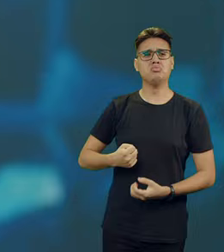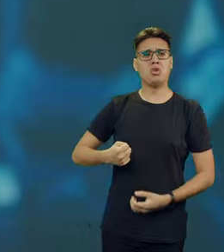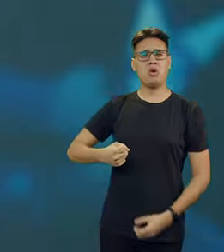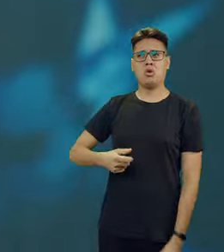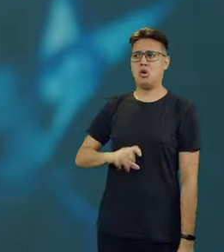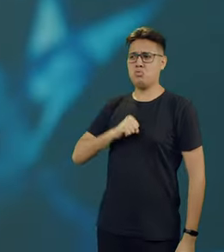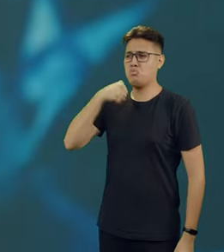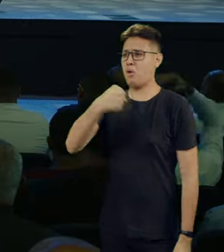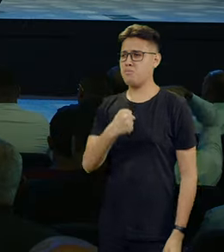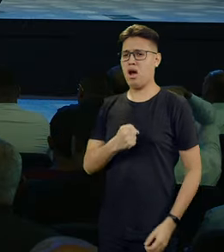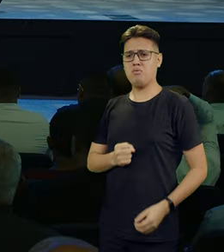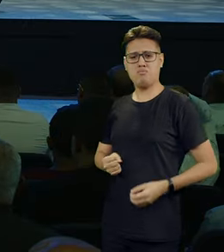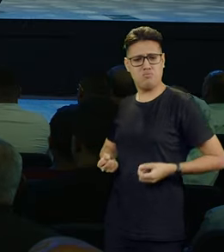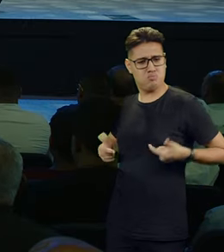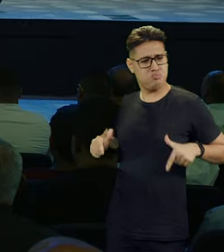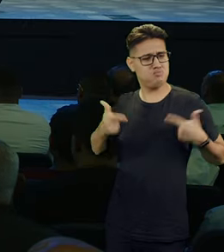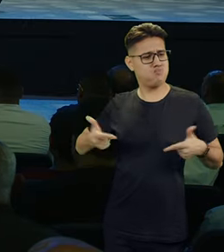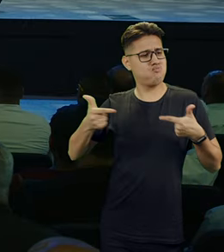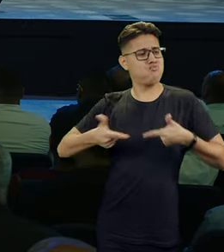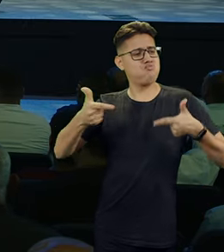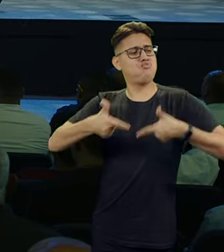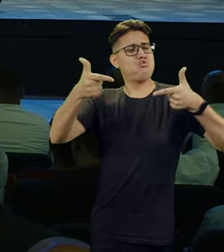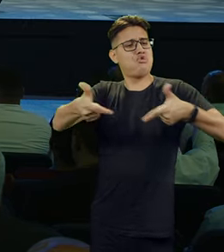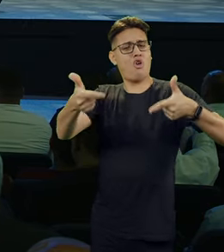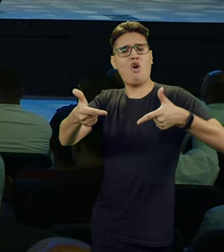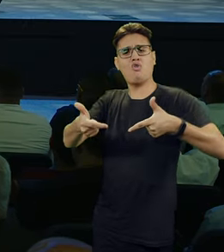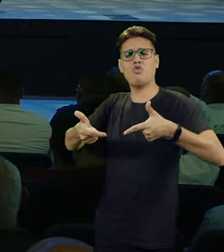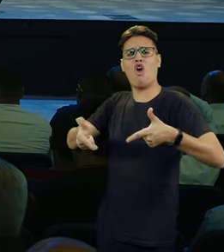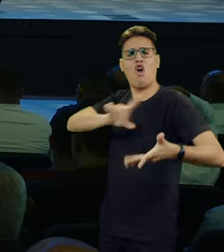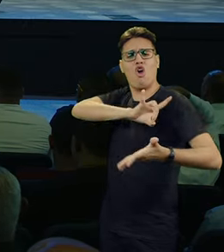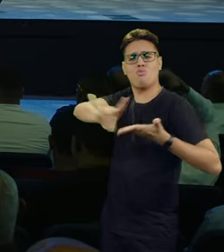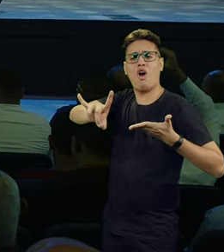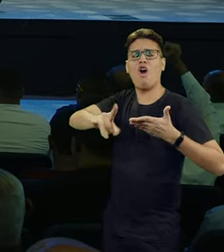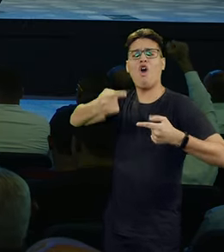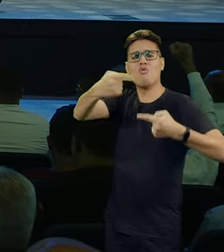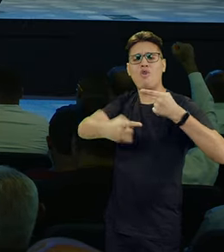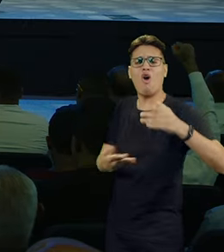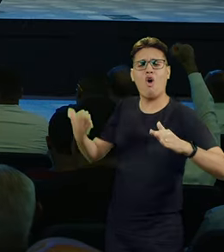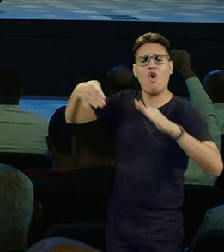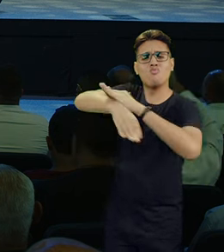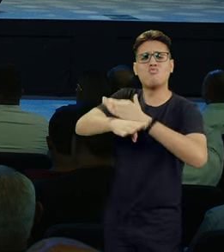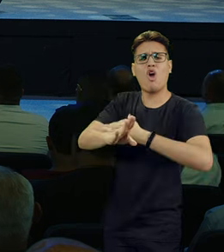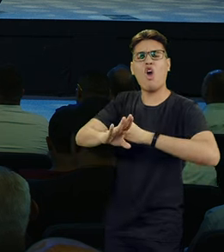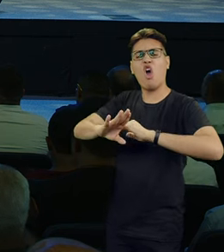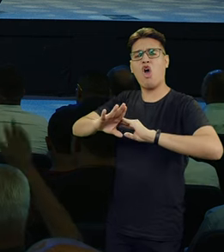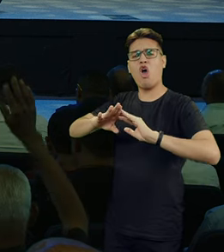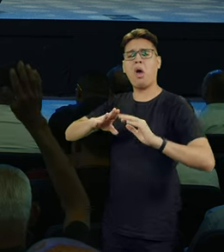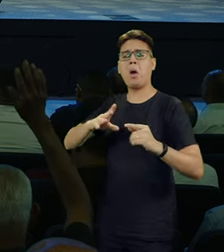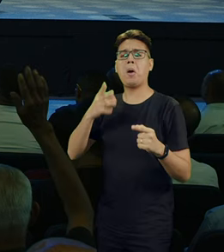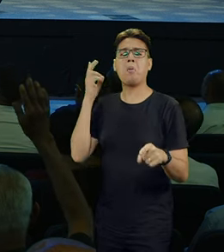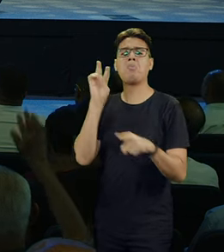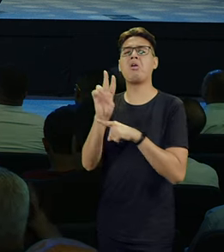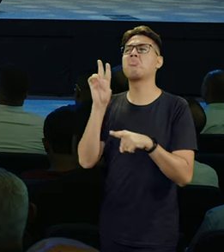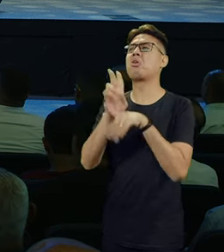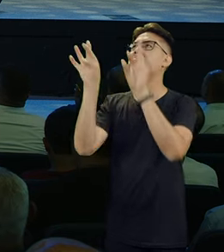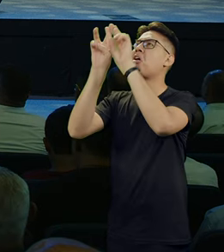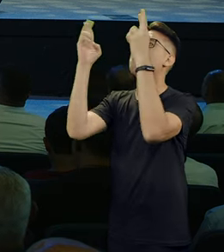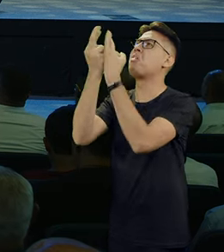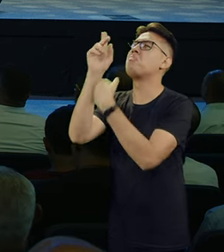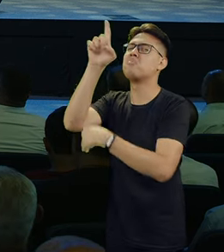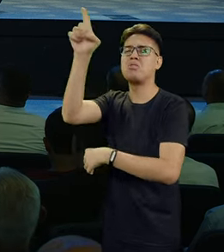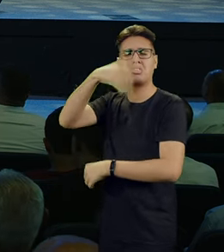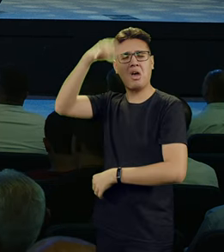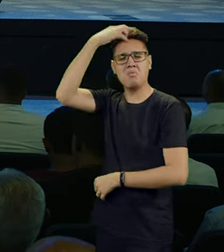destemidos, enfrenta a luta, enfrenta o inimigo, entra no arraial do inimigo para defender o reino e seu